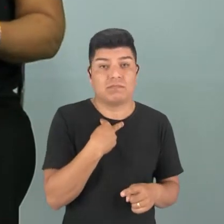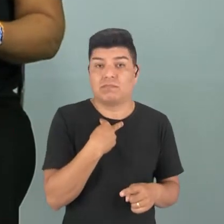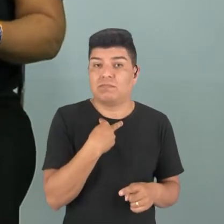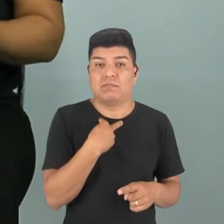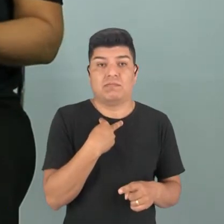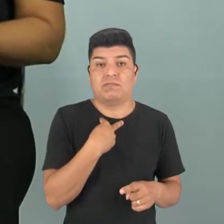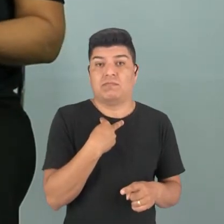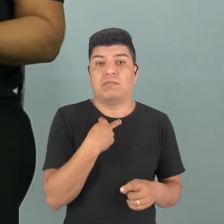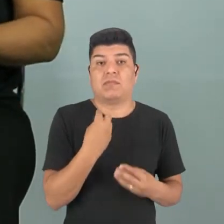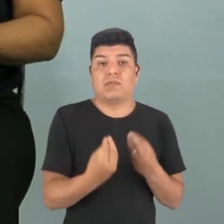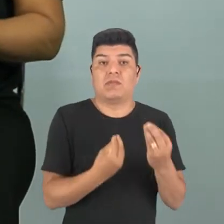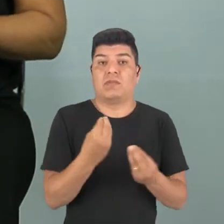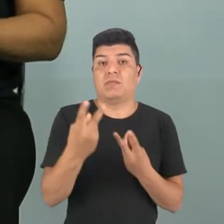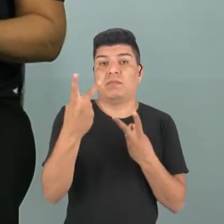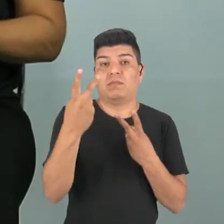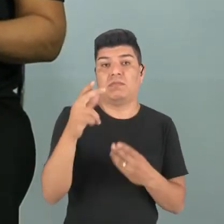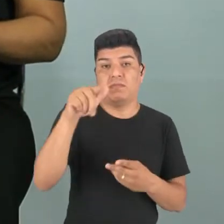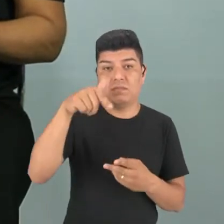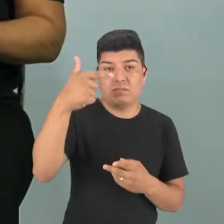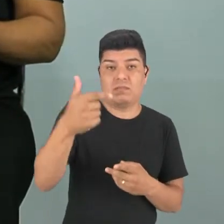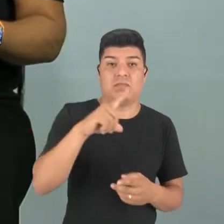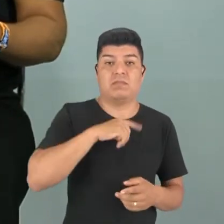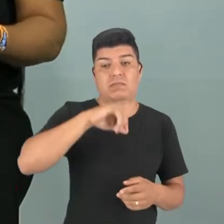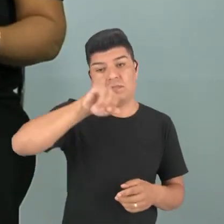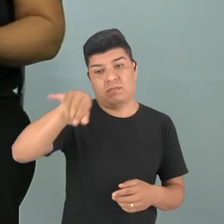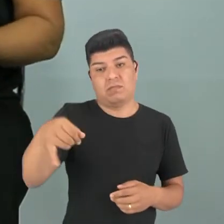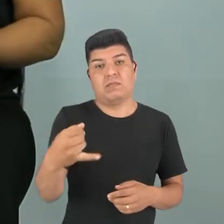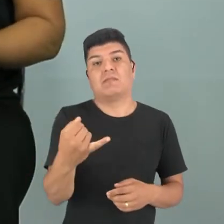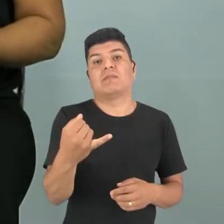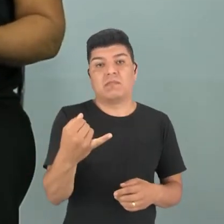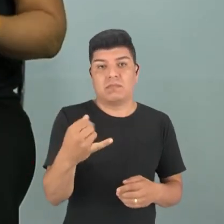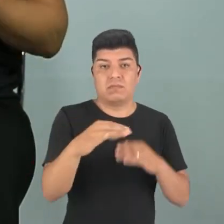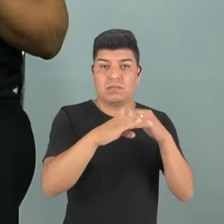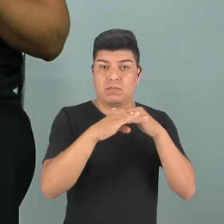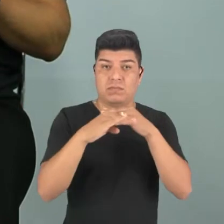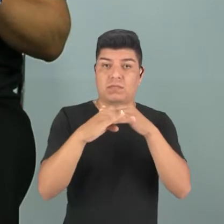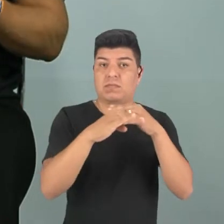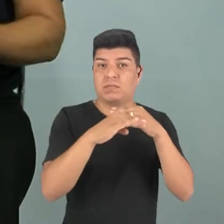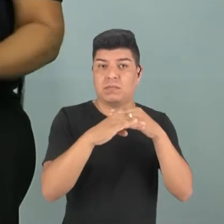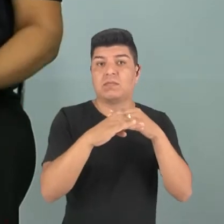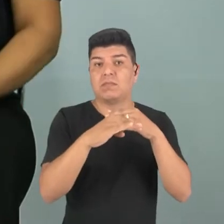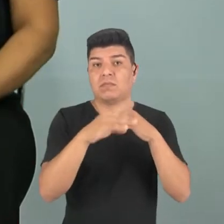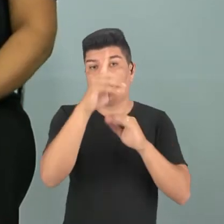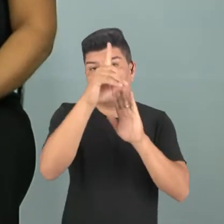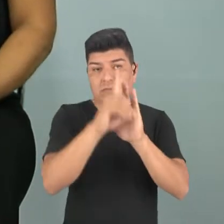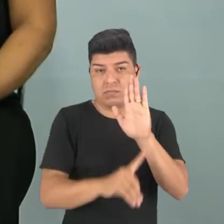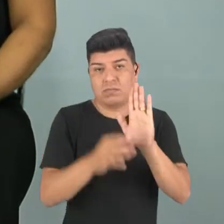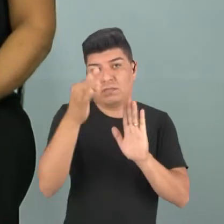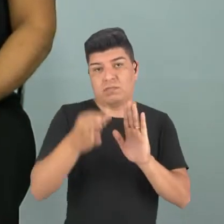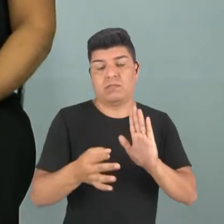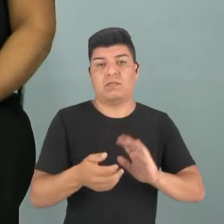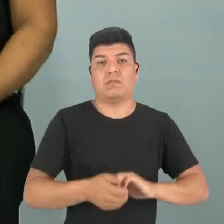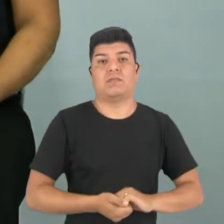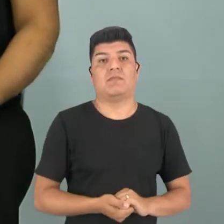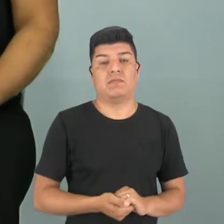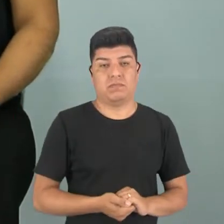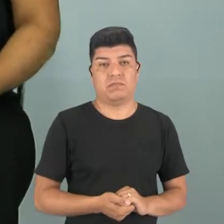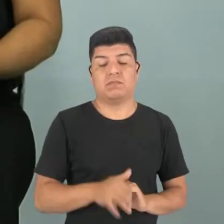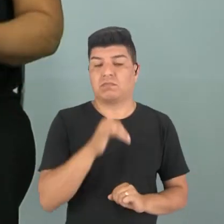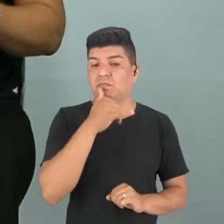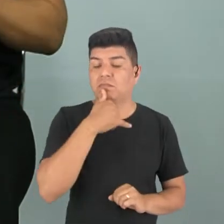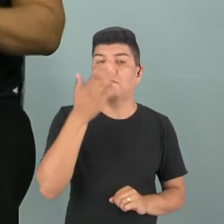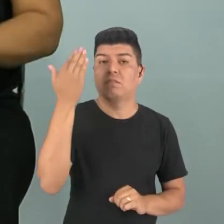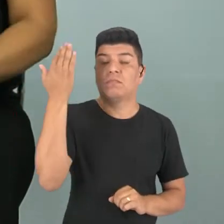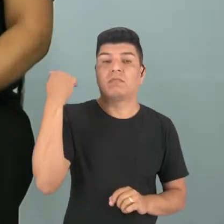parte como os outros, de ter essa oportunidade, né, de ter essa igualdade, de ter os meus direitos garantidos, né? Fiquei triste na